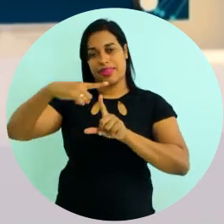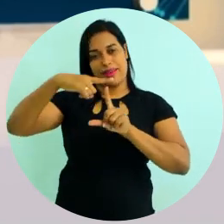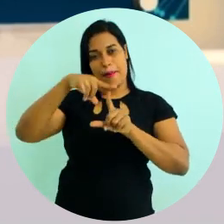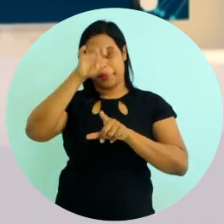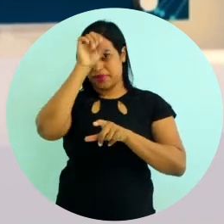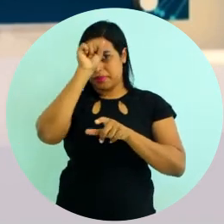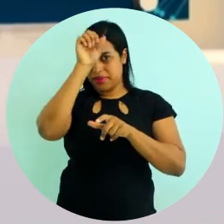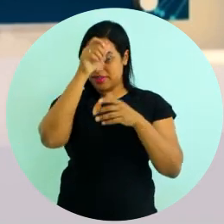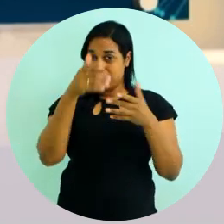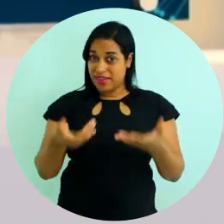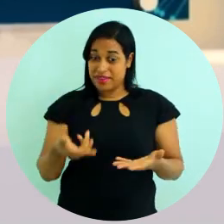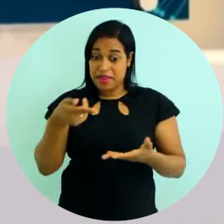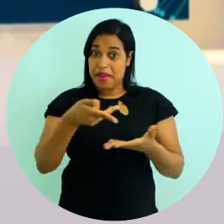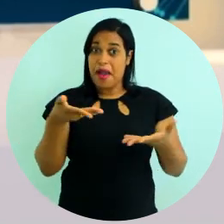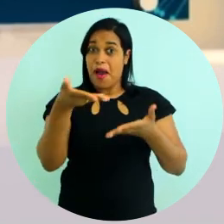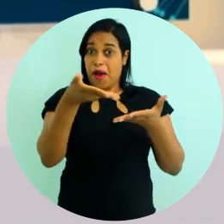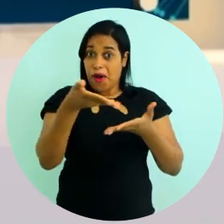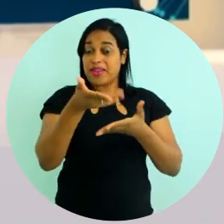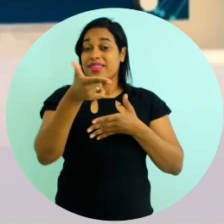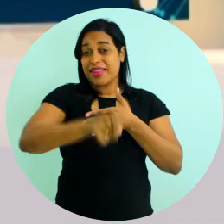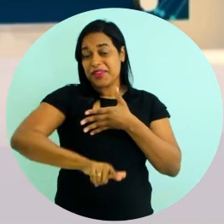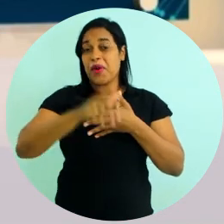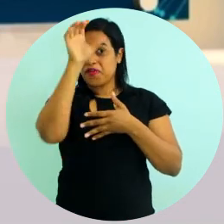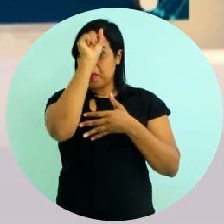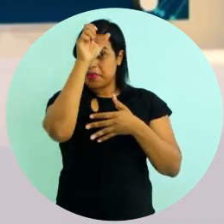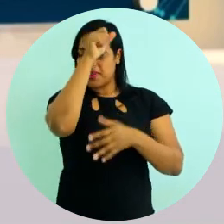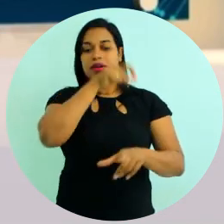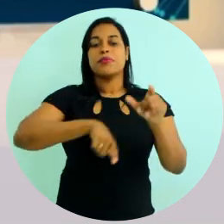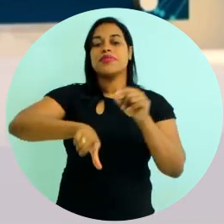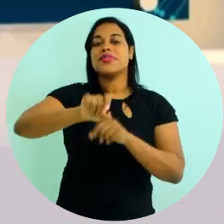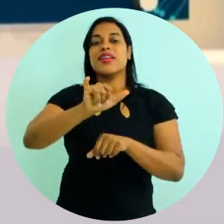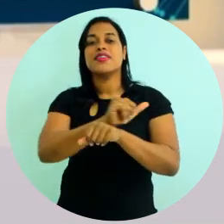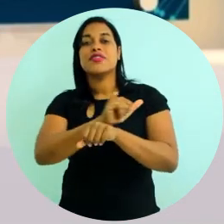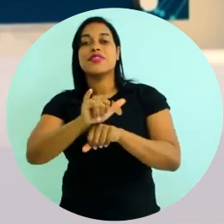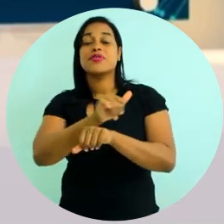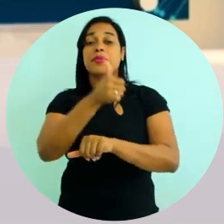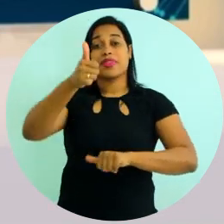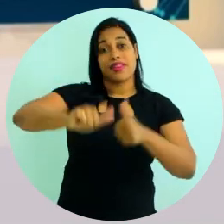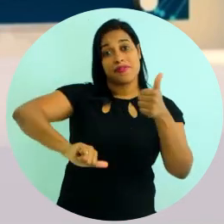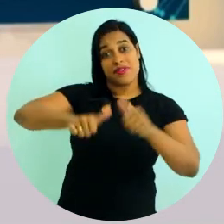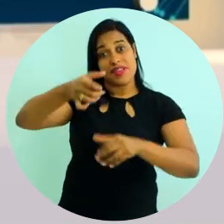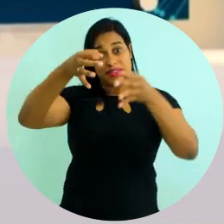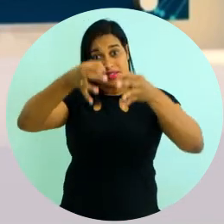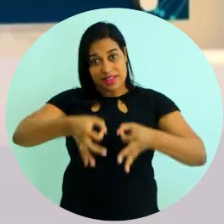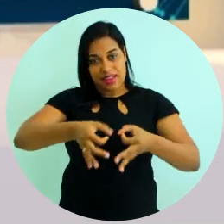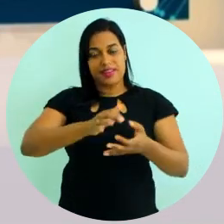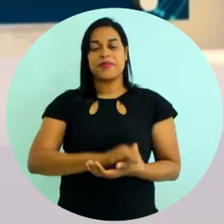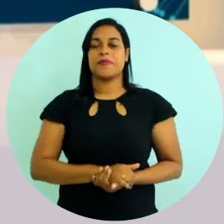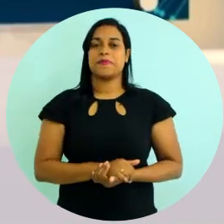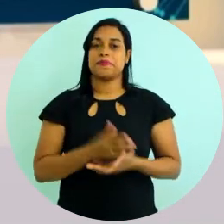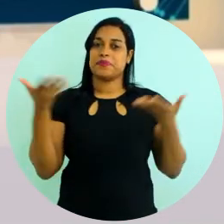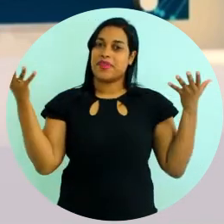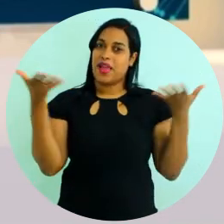de aprendizagens e acabou de aprender um bom procedimento para selecionar os instrumentos de avaliação mais